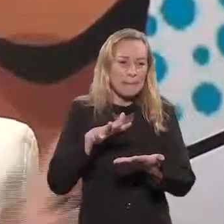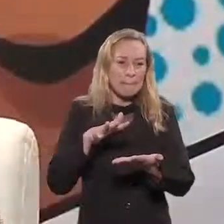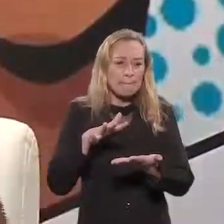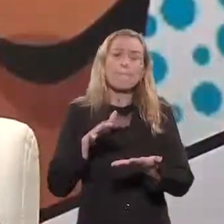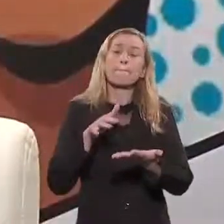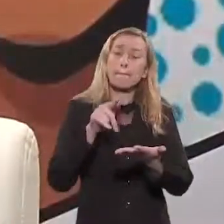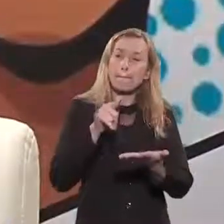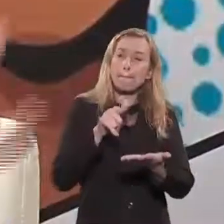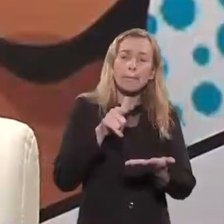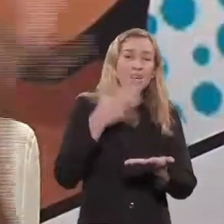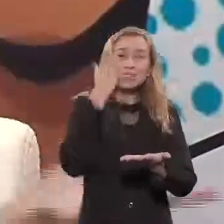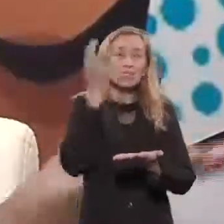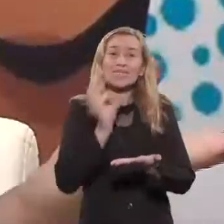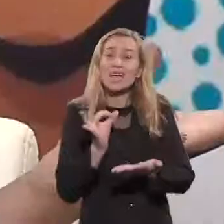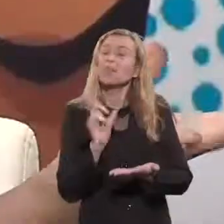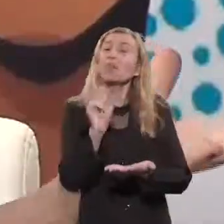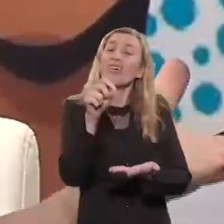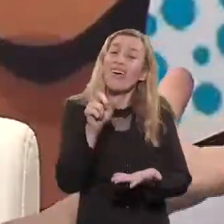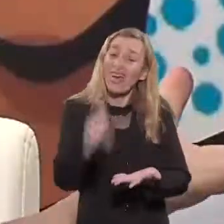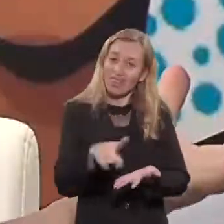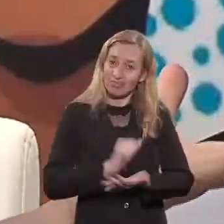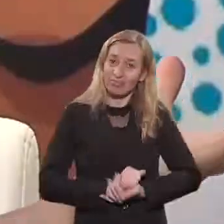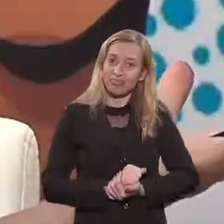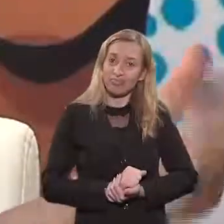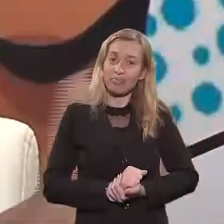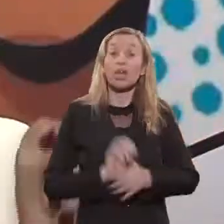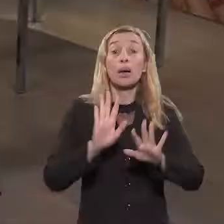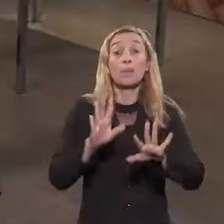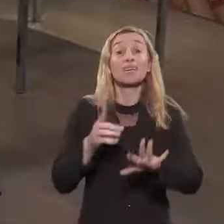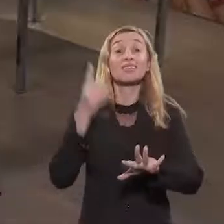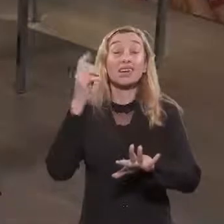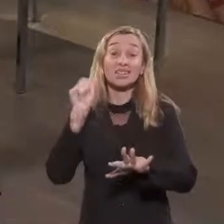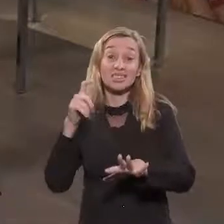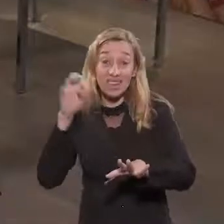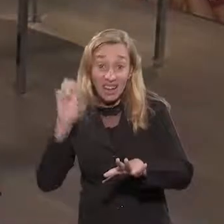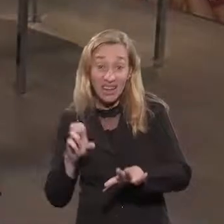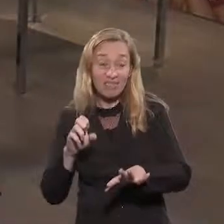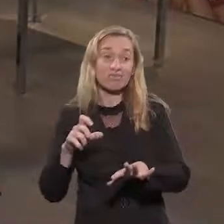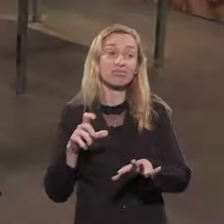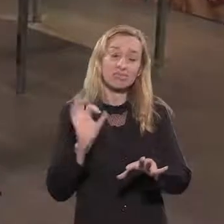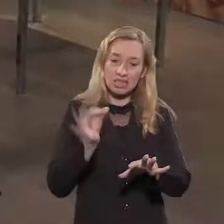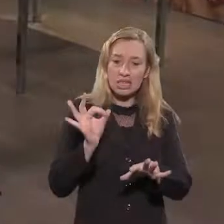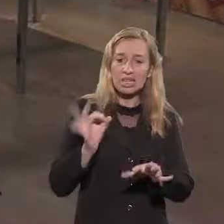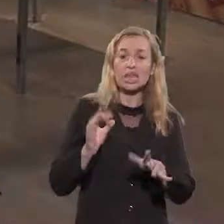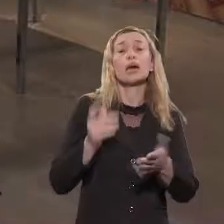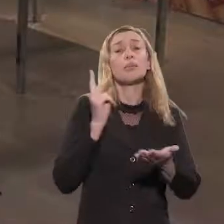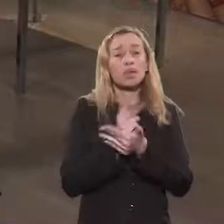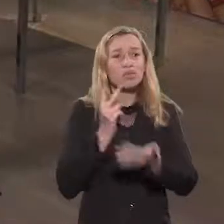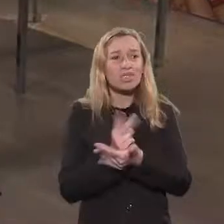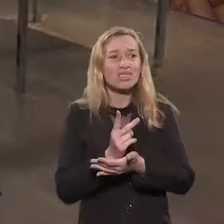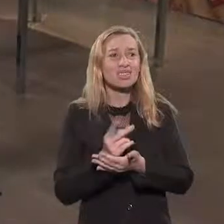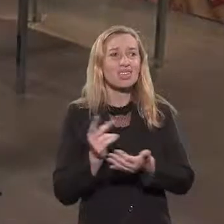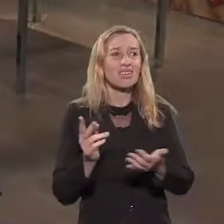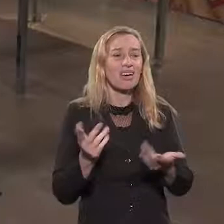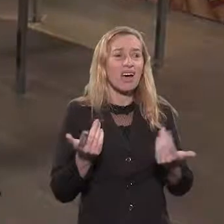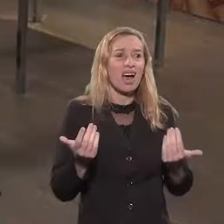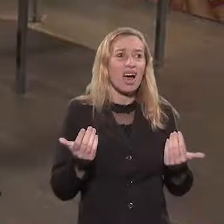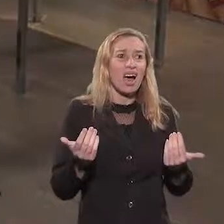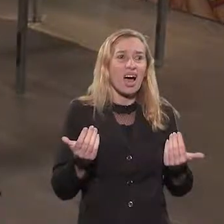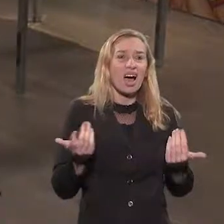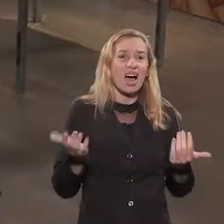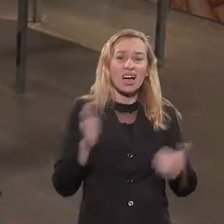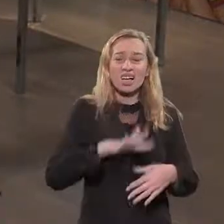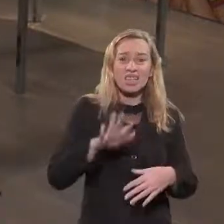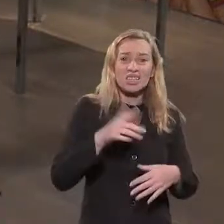diferente, né? E não sabe o que é também, sim, né? Mas a André tem razão, mas mesmo assim, ela não é aparente,